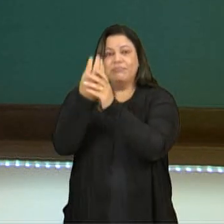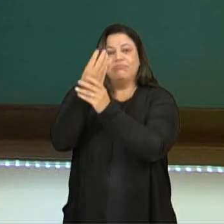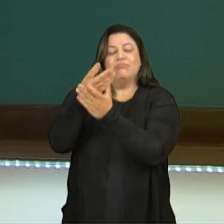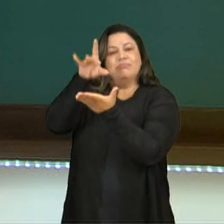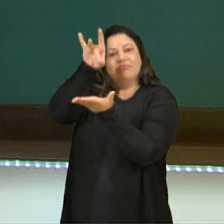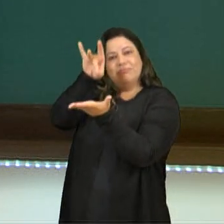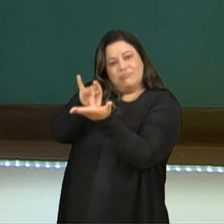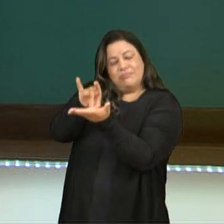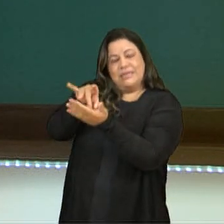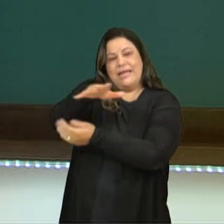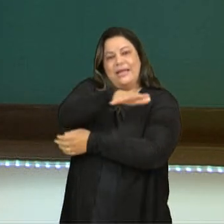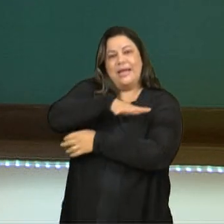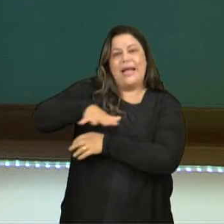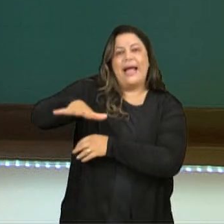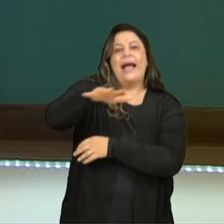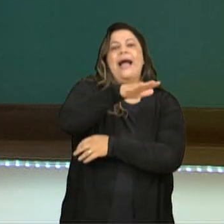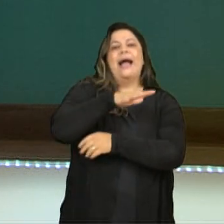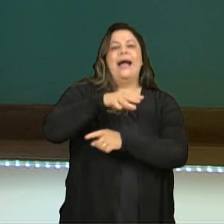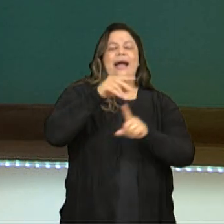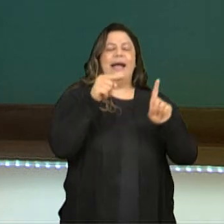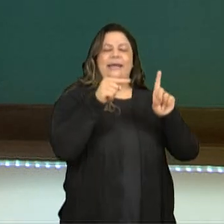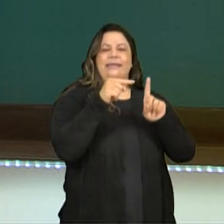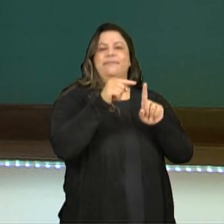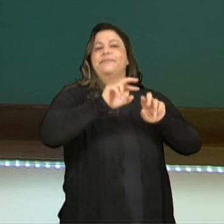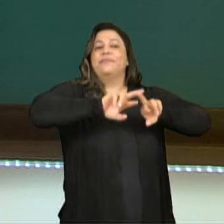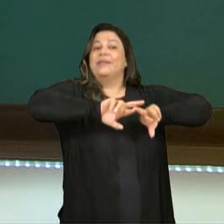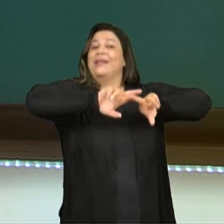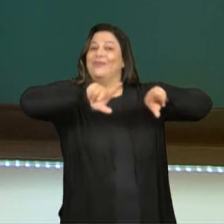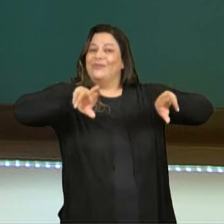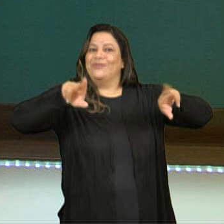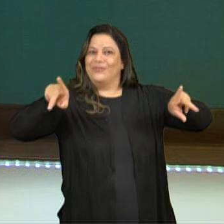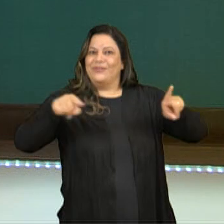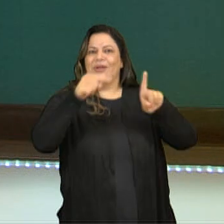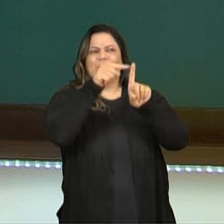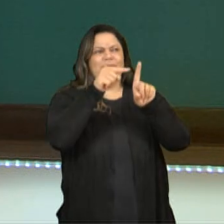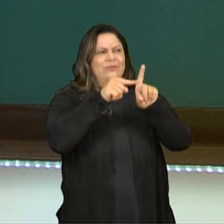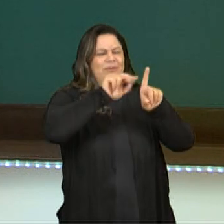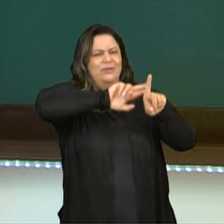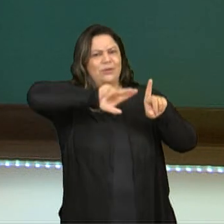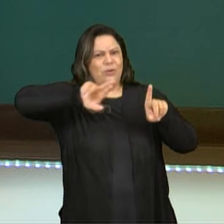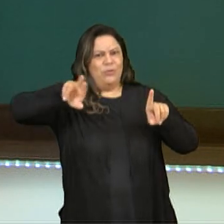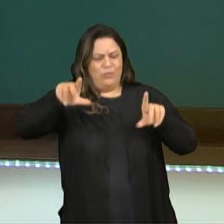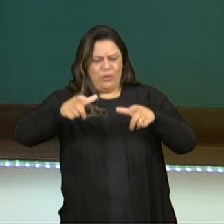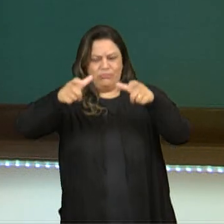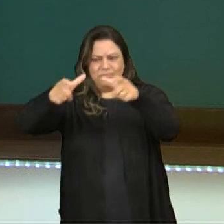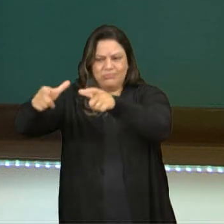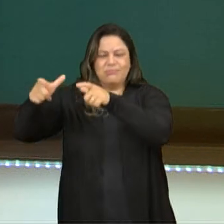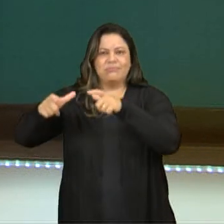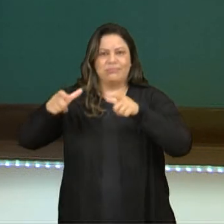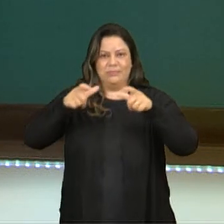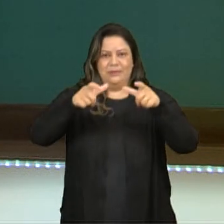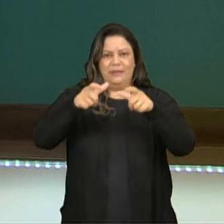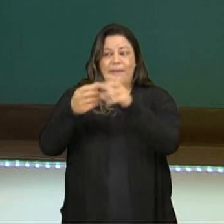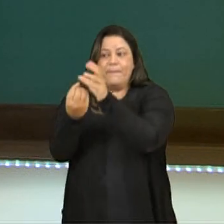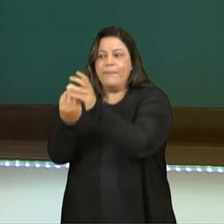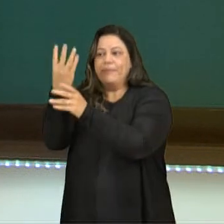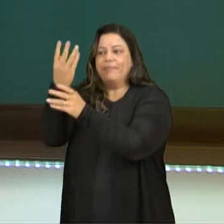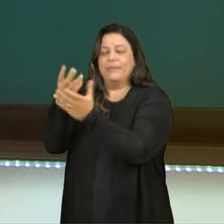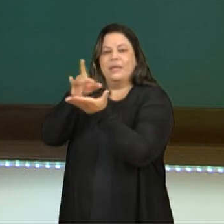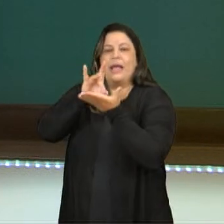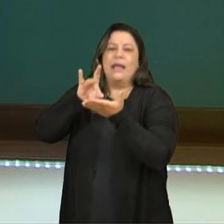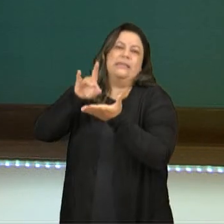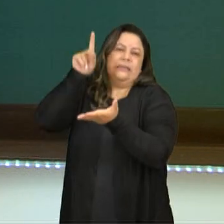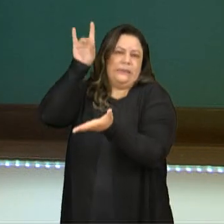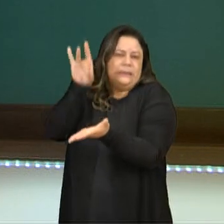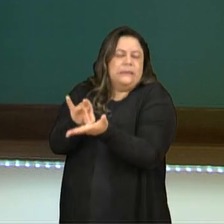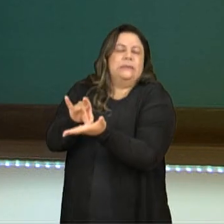área. As espécies que originalmente são daquela porção do território, então são preservadas a partir